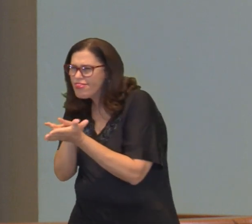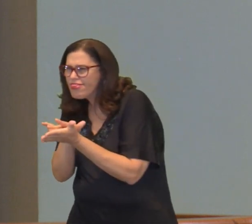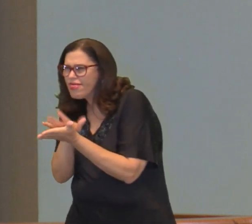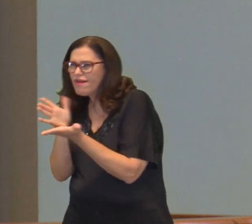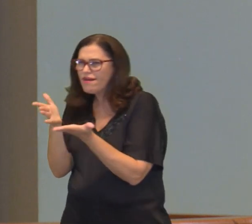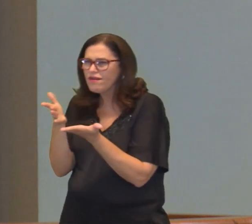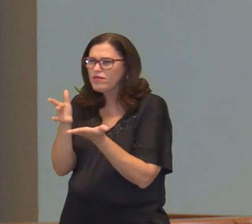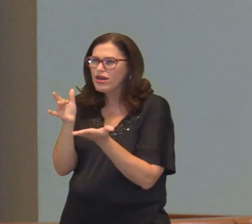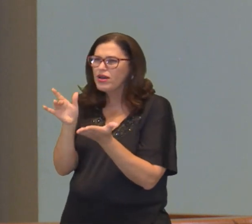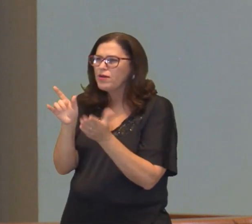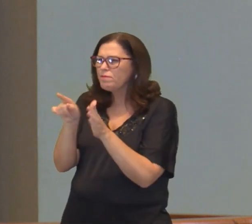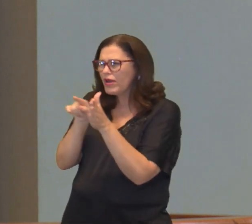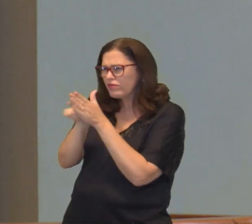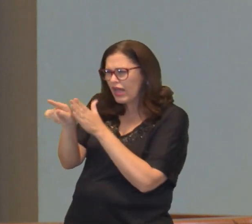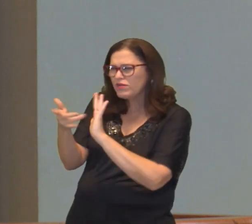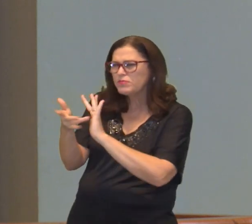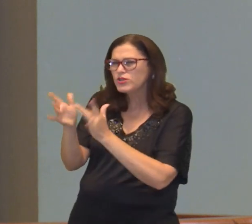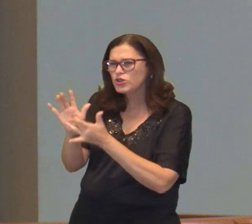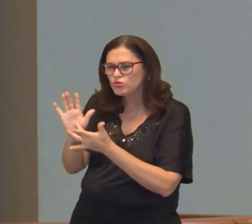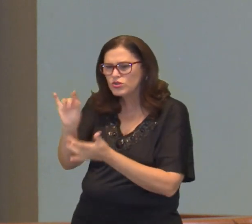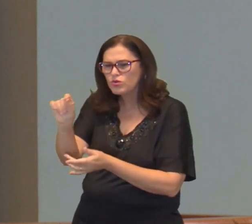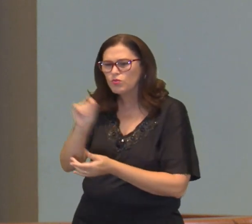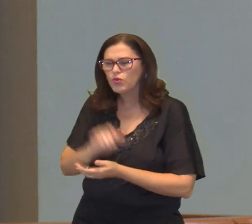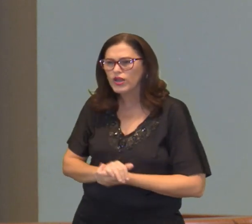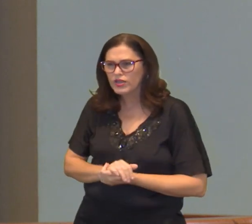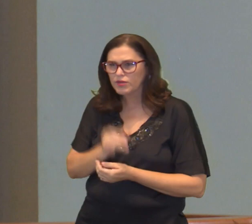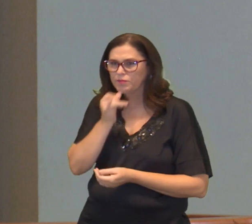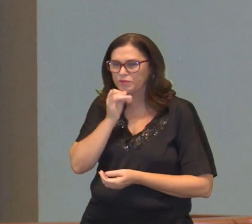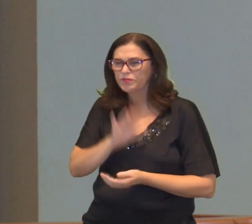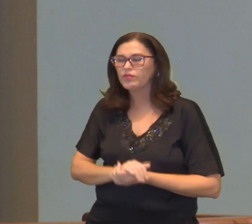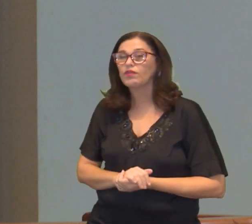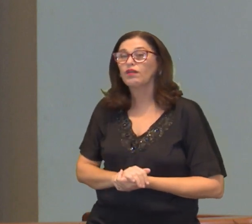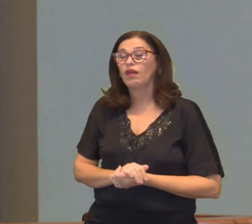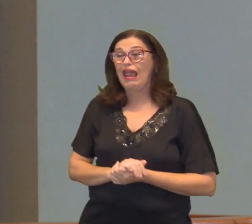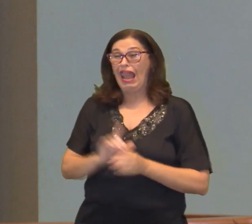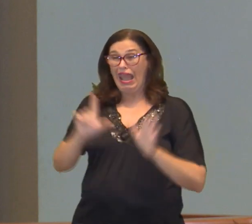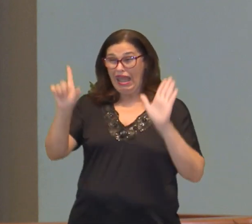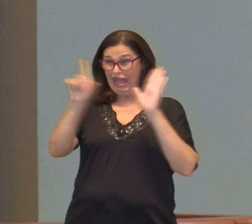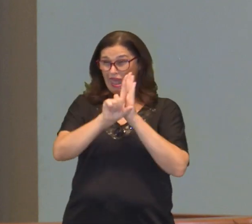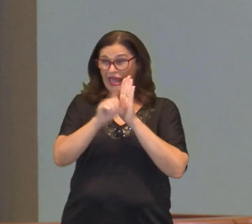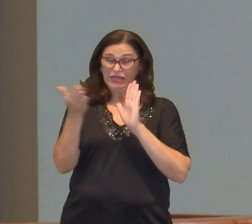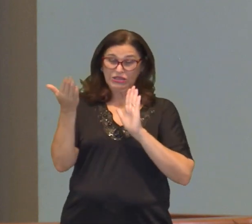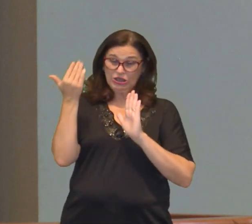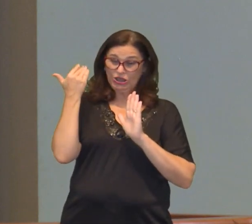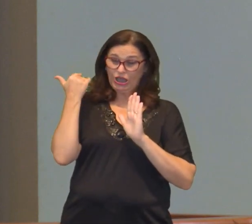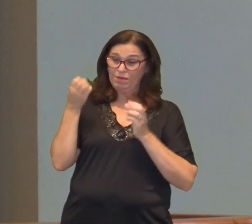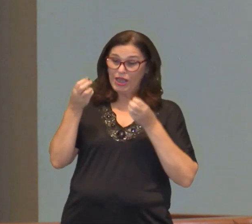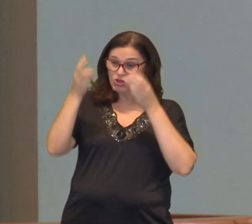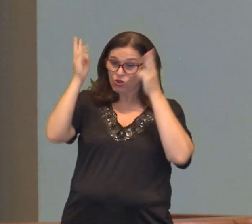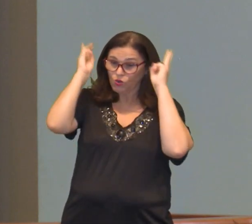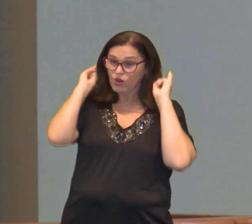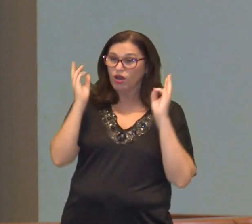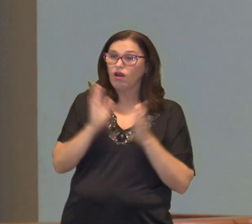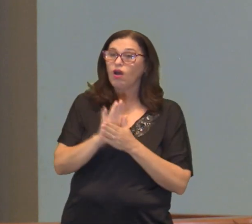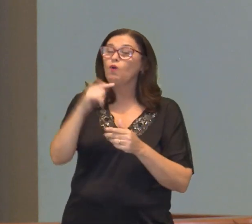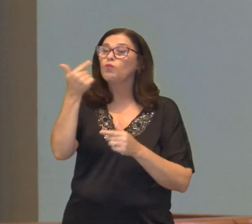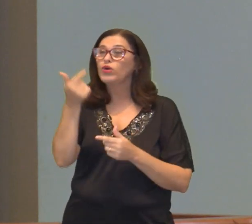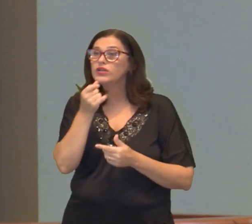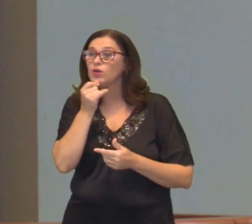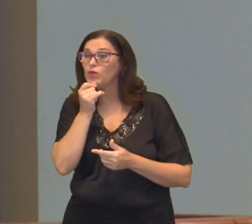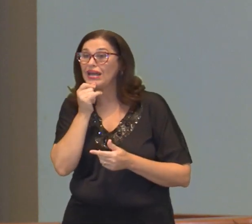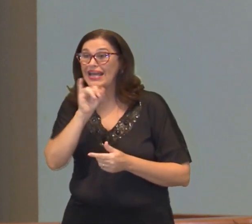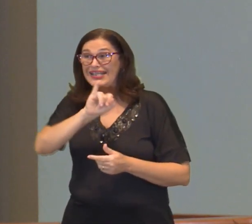marido morrer sem ela ter filhos, um dos irmãos deveria suscitar